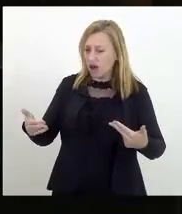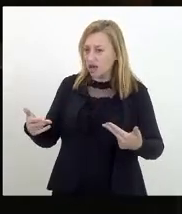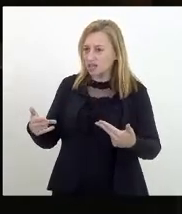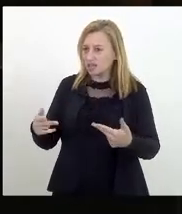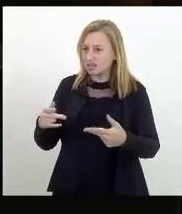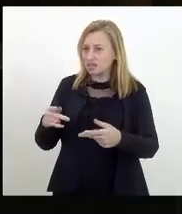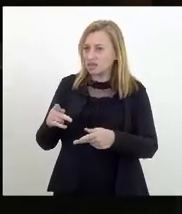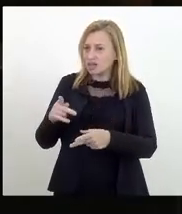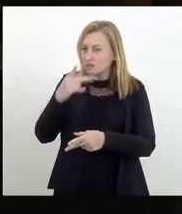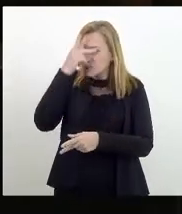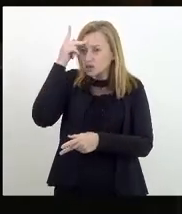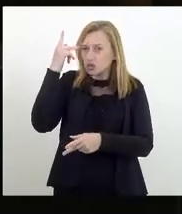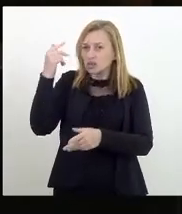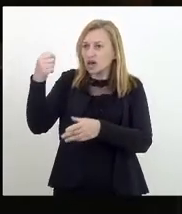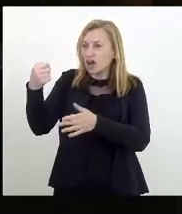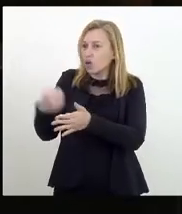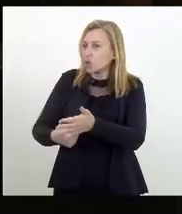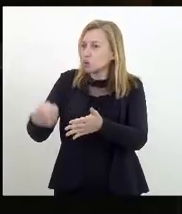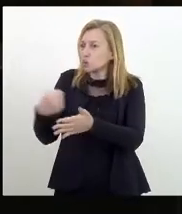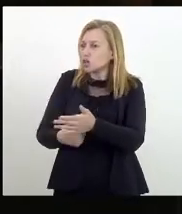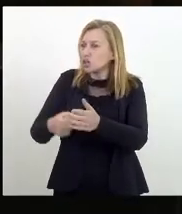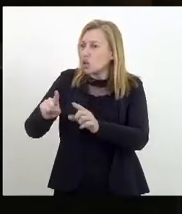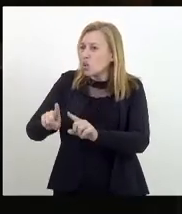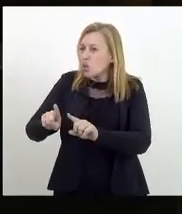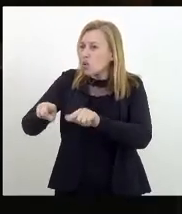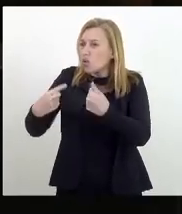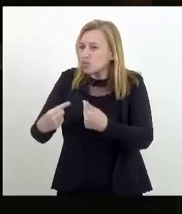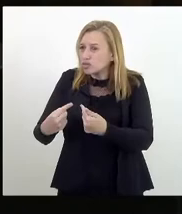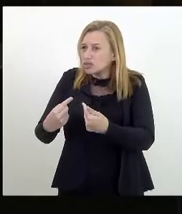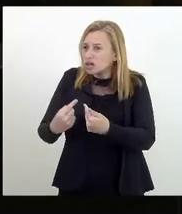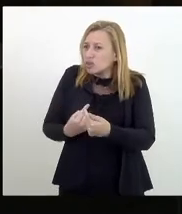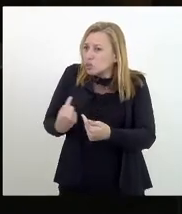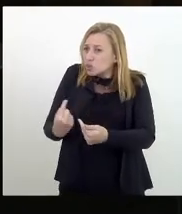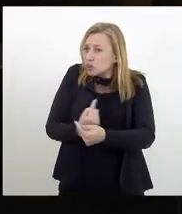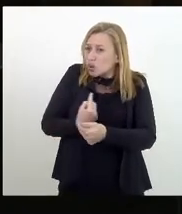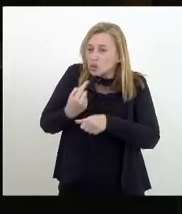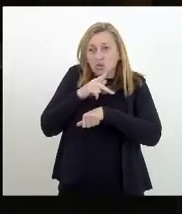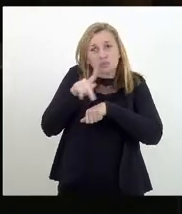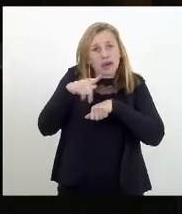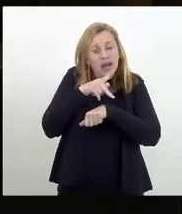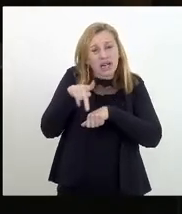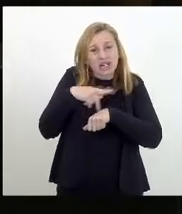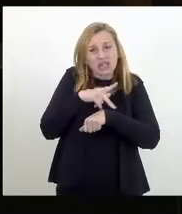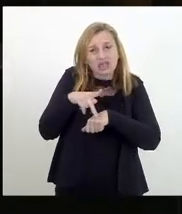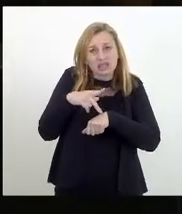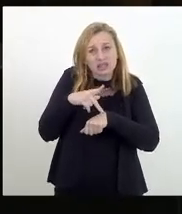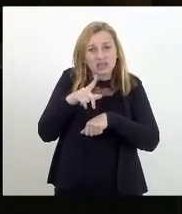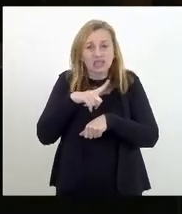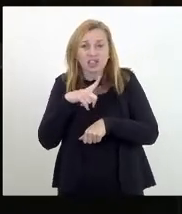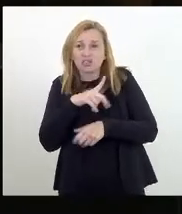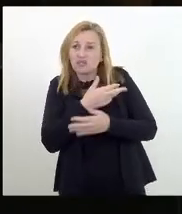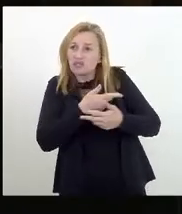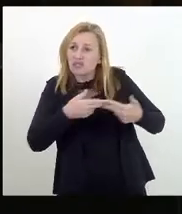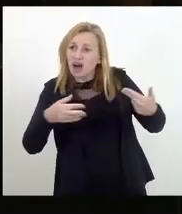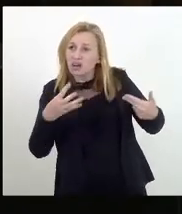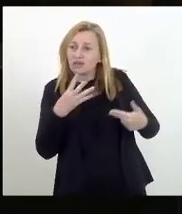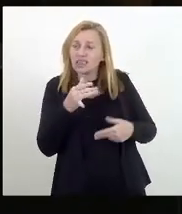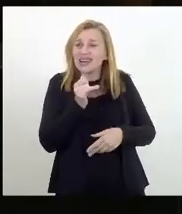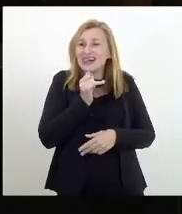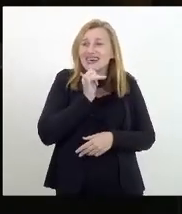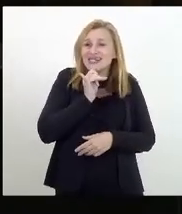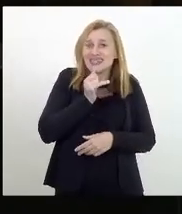lutando contra o nosso país tendo vasto exemplos vascos